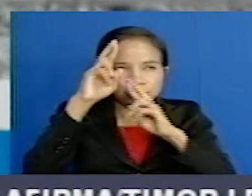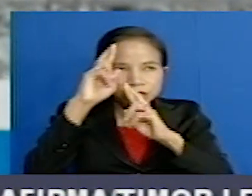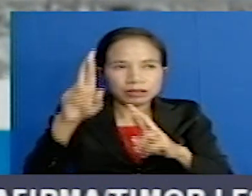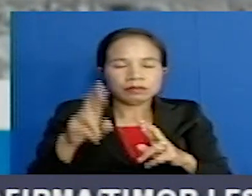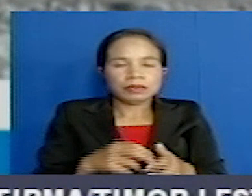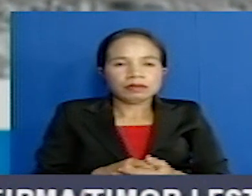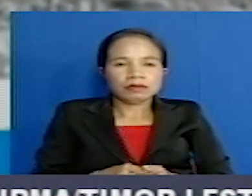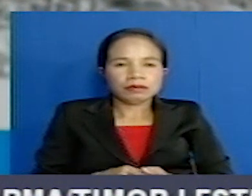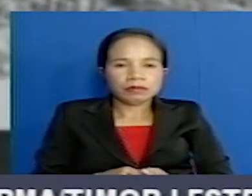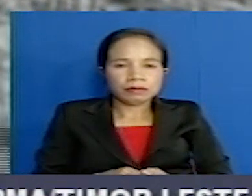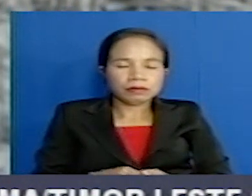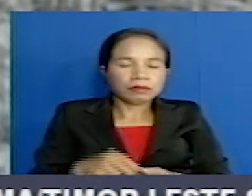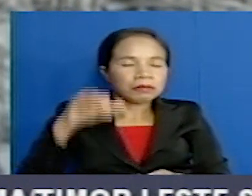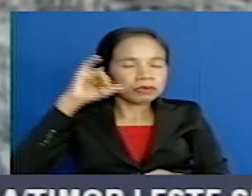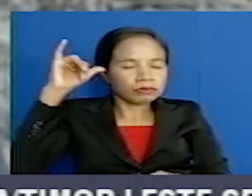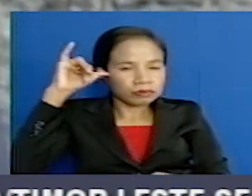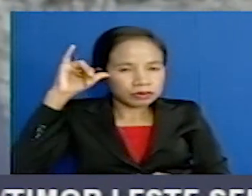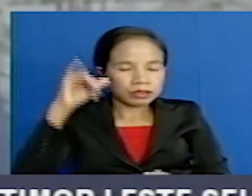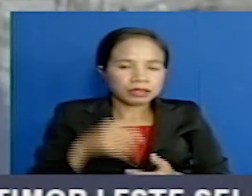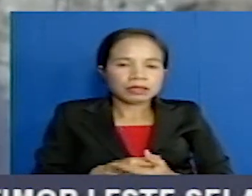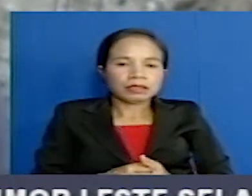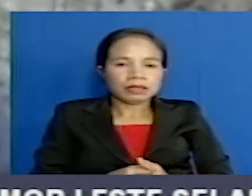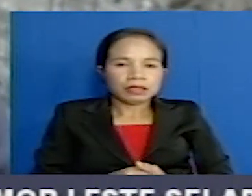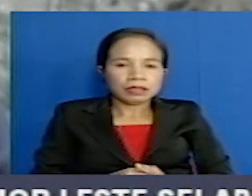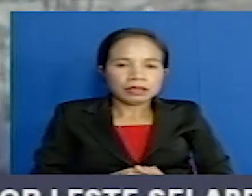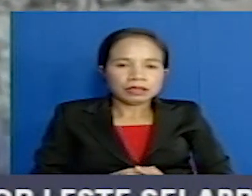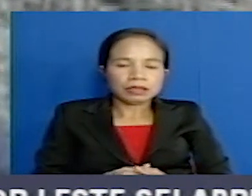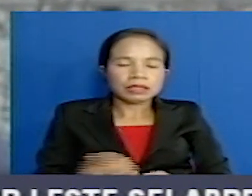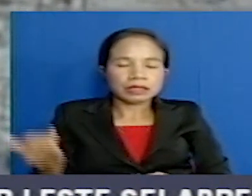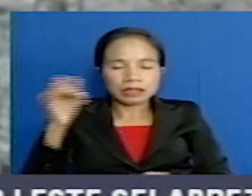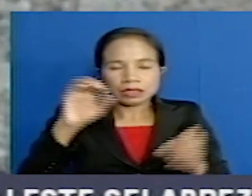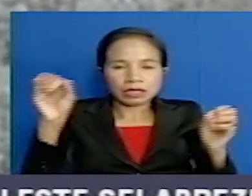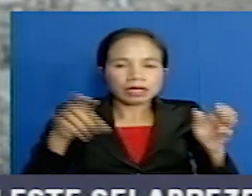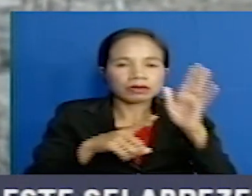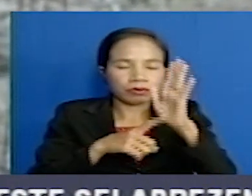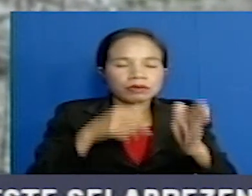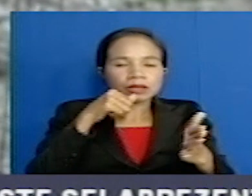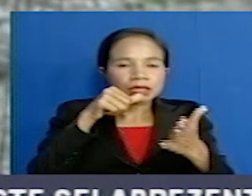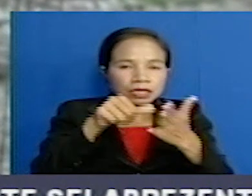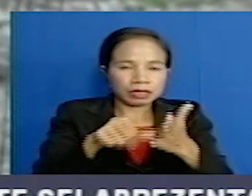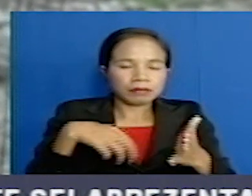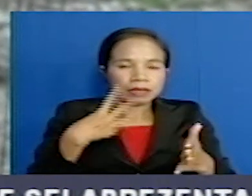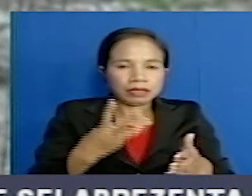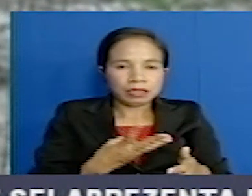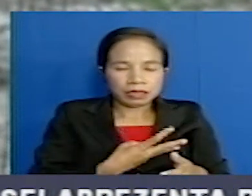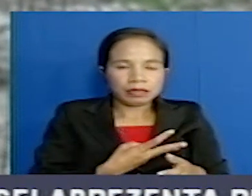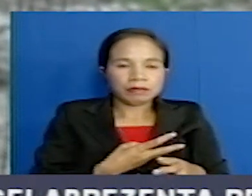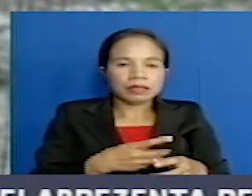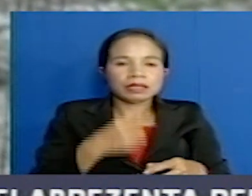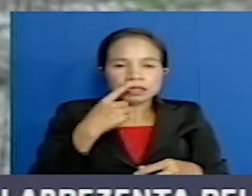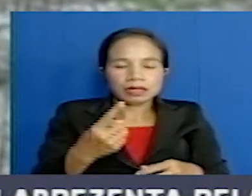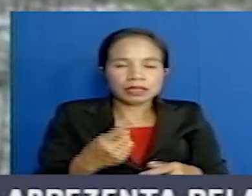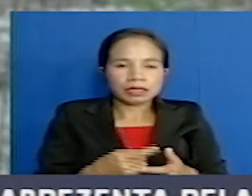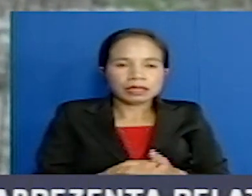Mas despejo de nebeque é maior, sei que nené, se lá tudo carta de despejo não é para a mim, mas de nada, até de para a mim, de